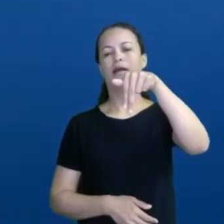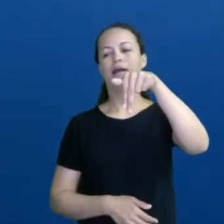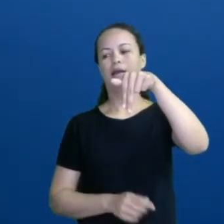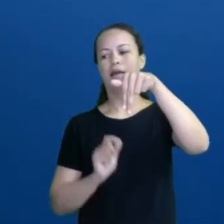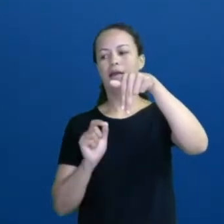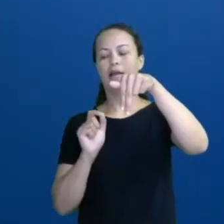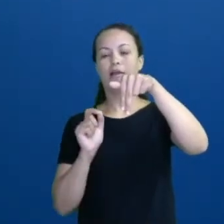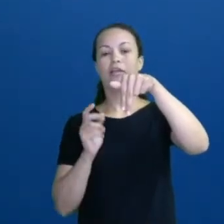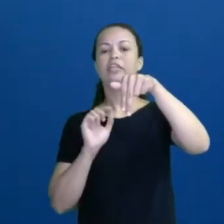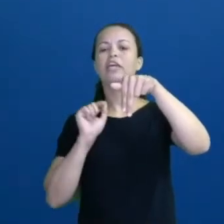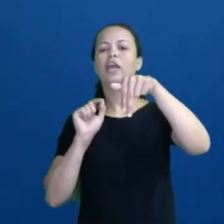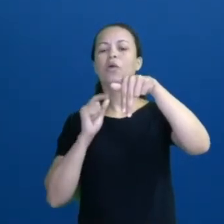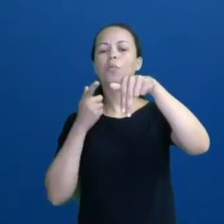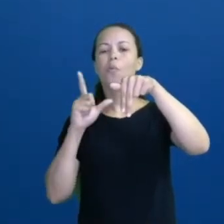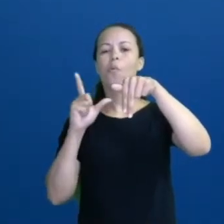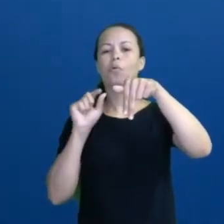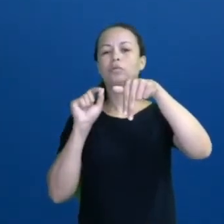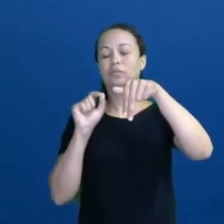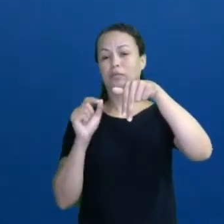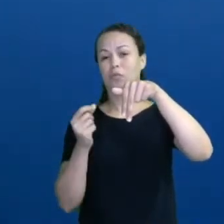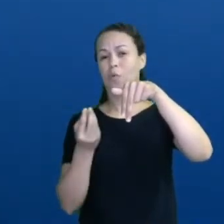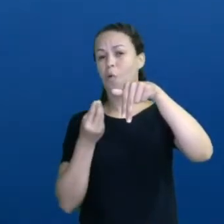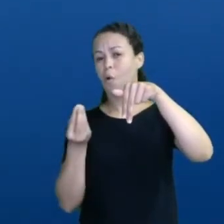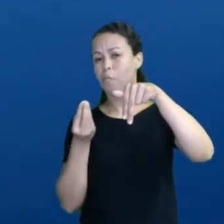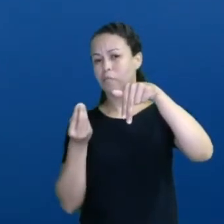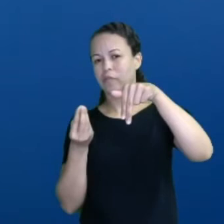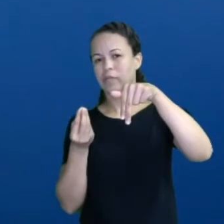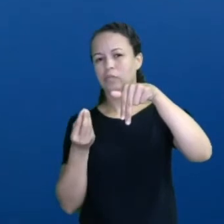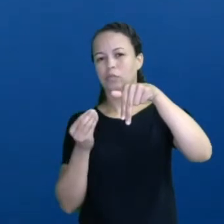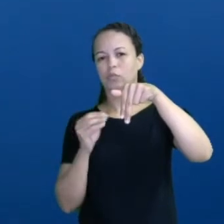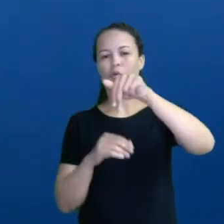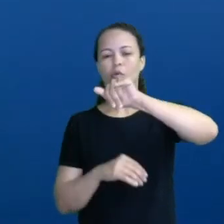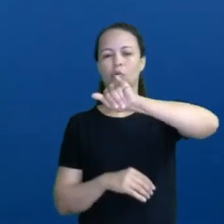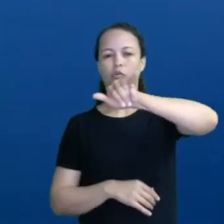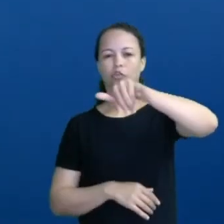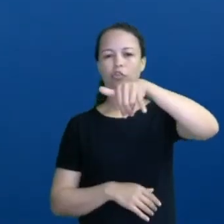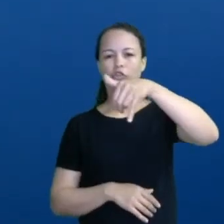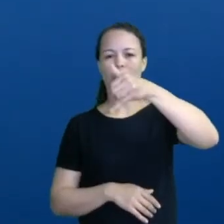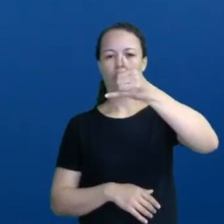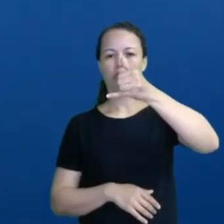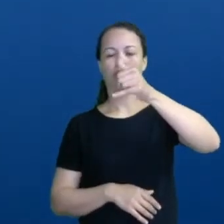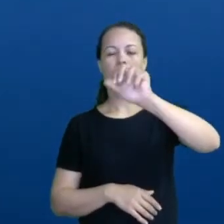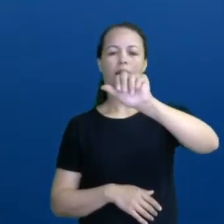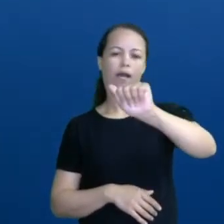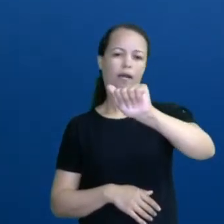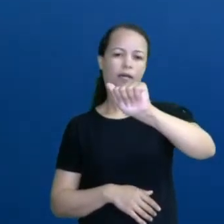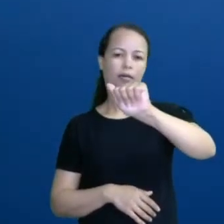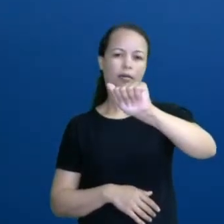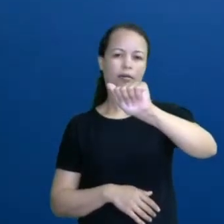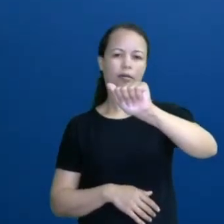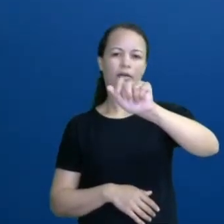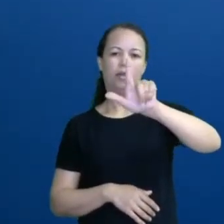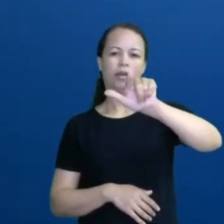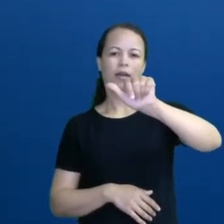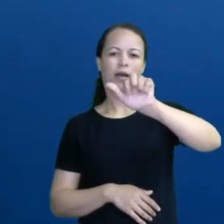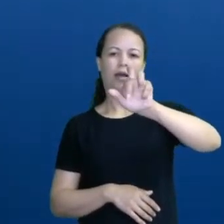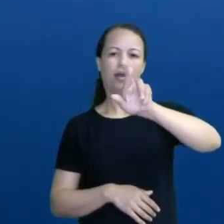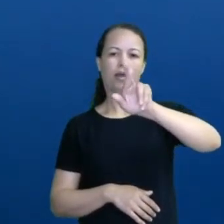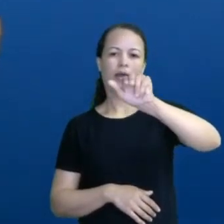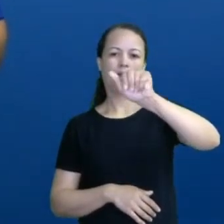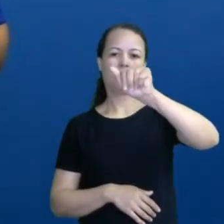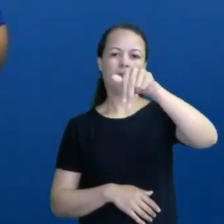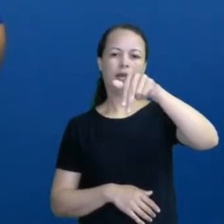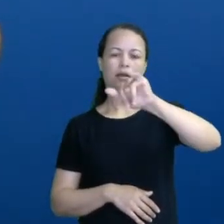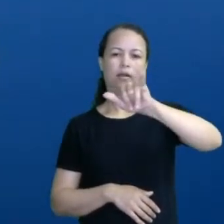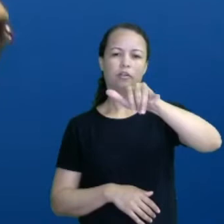já, laranja. Como é que eu faço já? Já é J, A. Tia, eu não